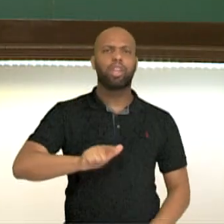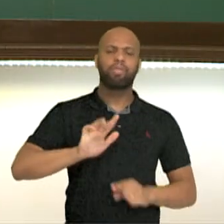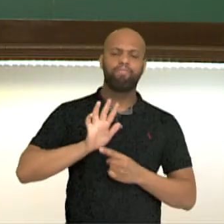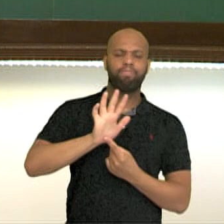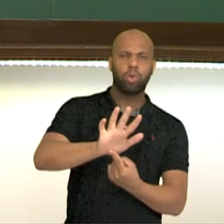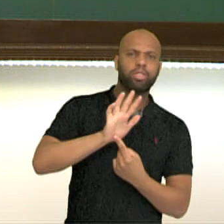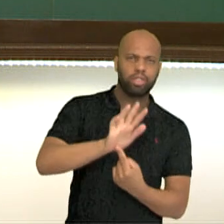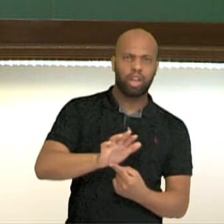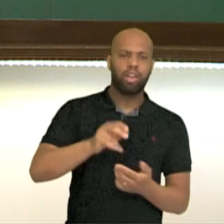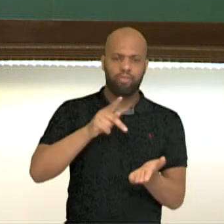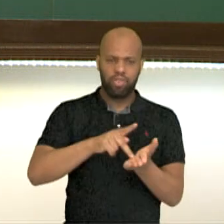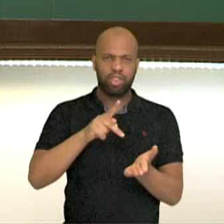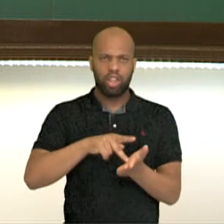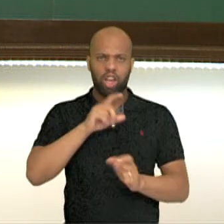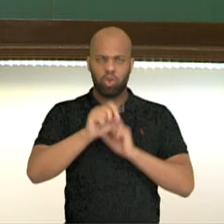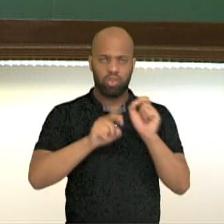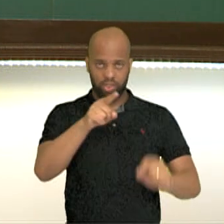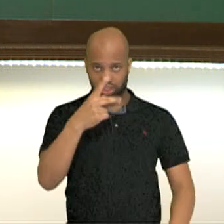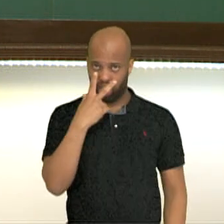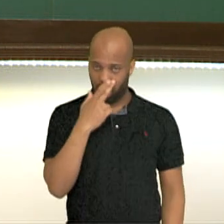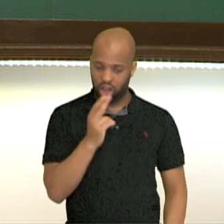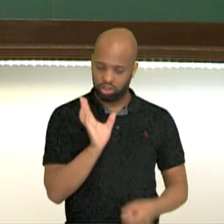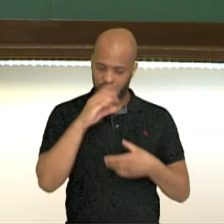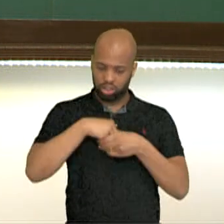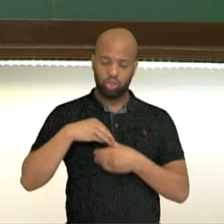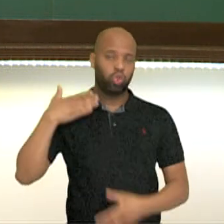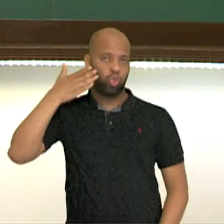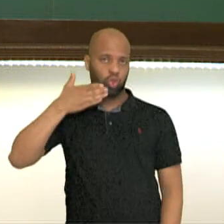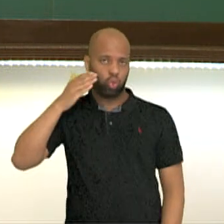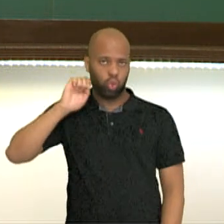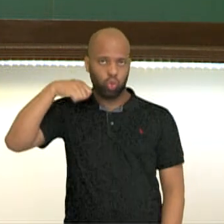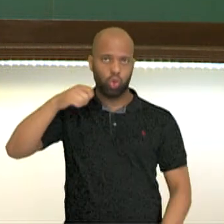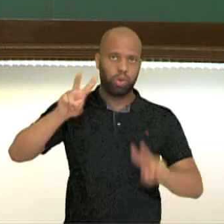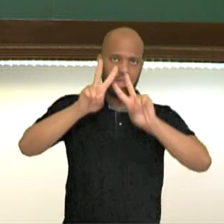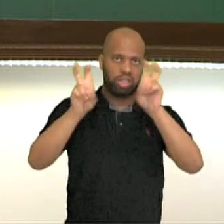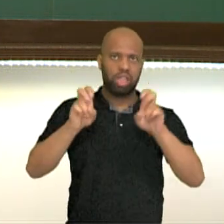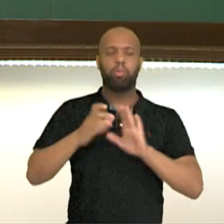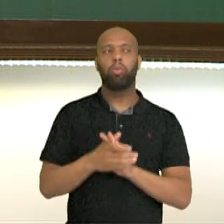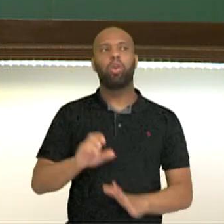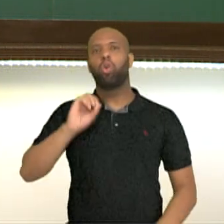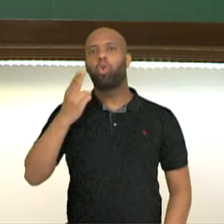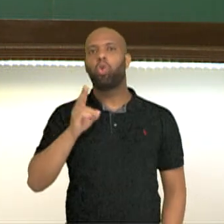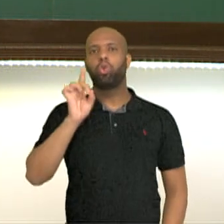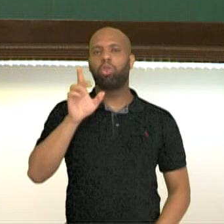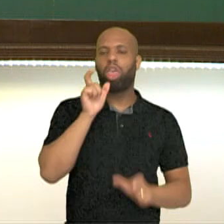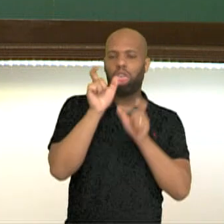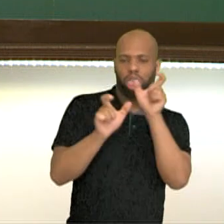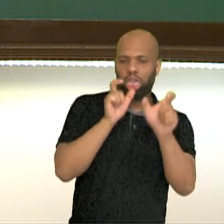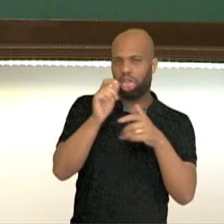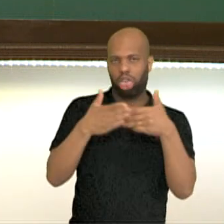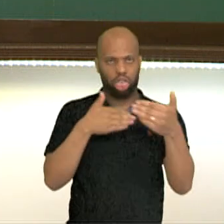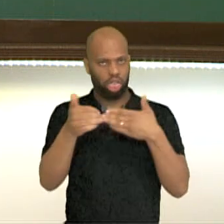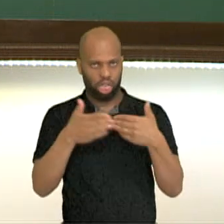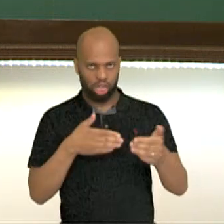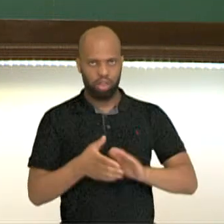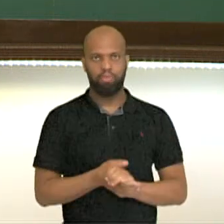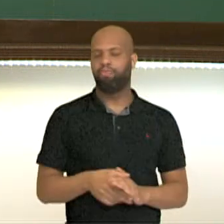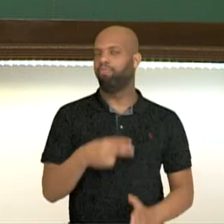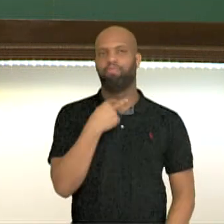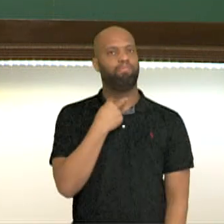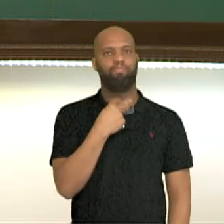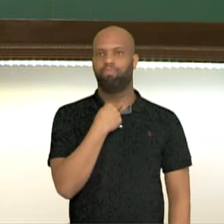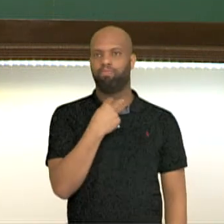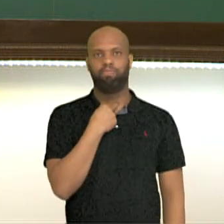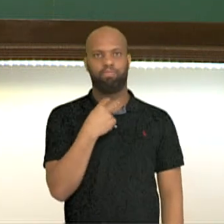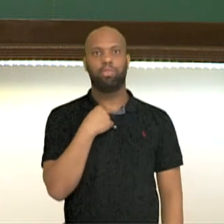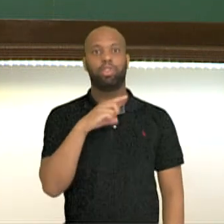passa realmente o teu discurso? O que você pensa sobre isso ou você só colocou palavras soltas lá? Não pode, né,